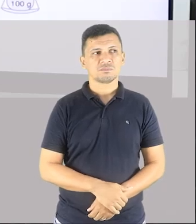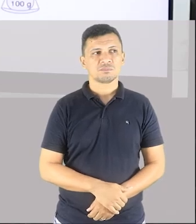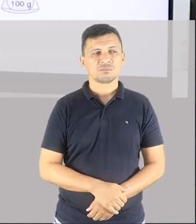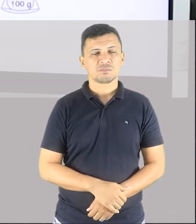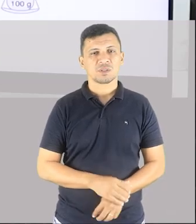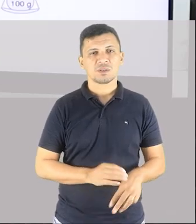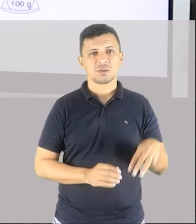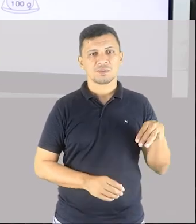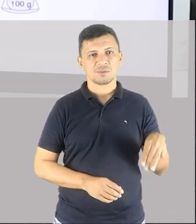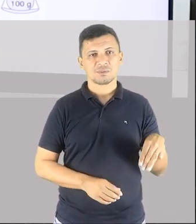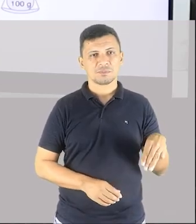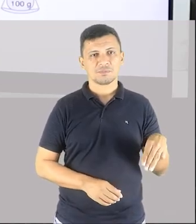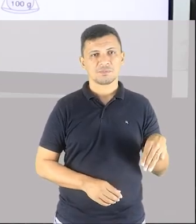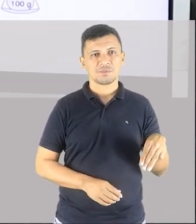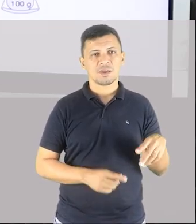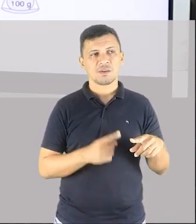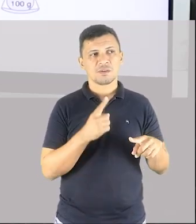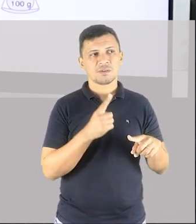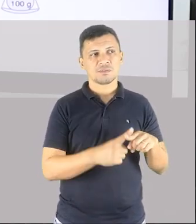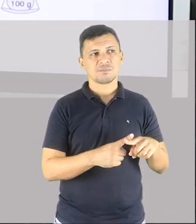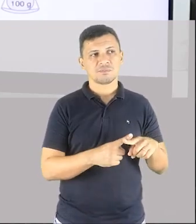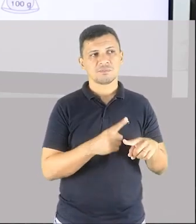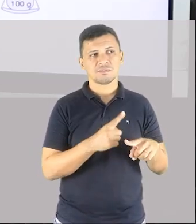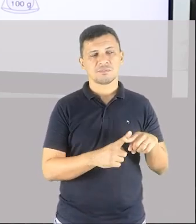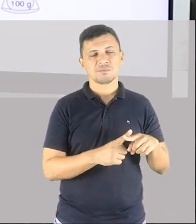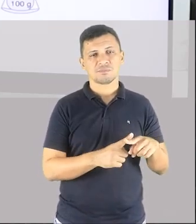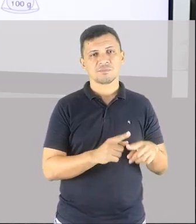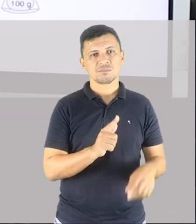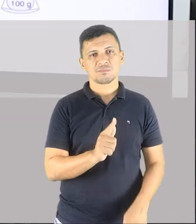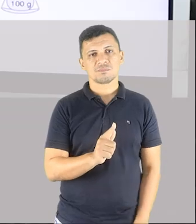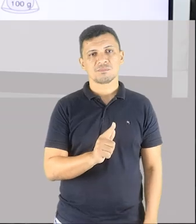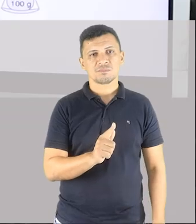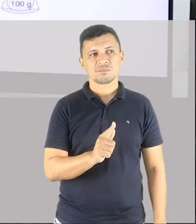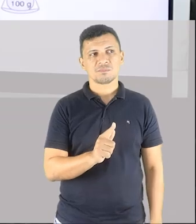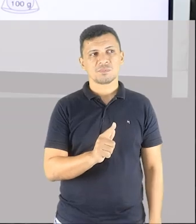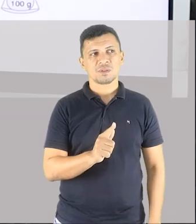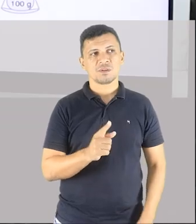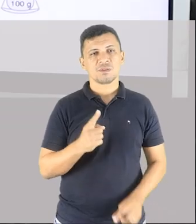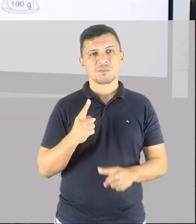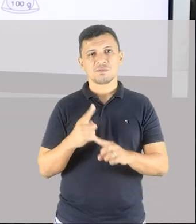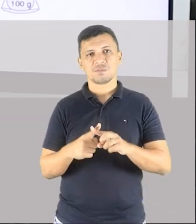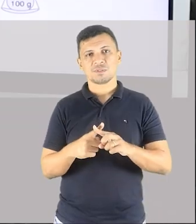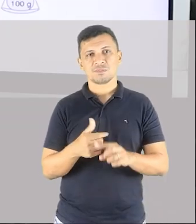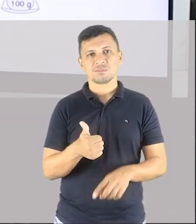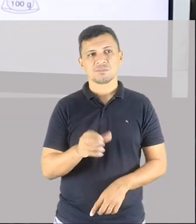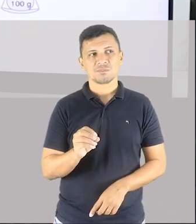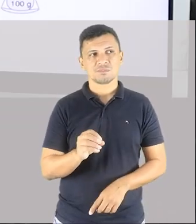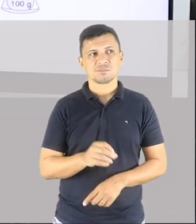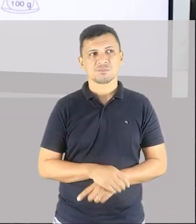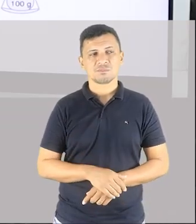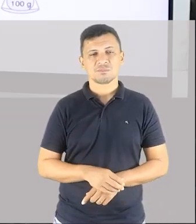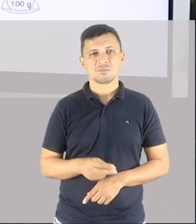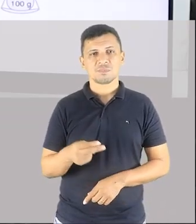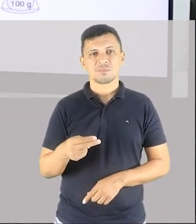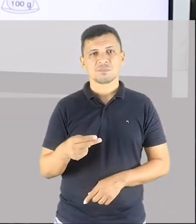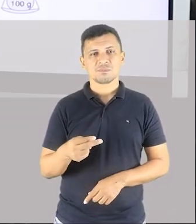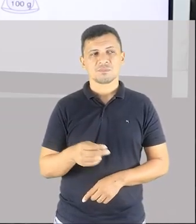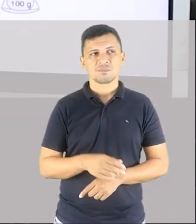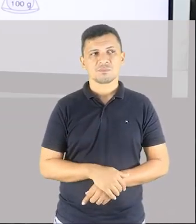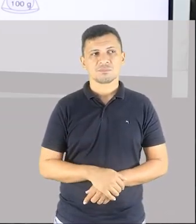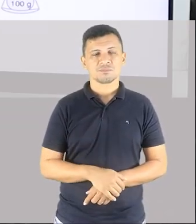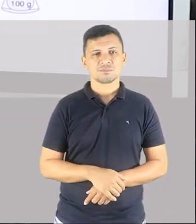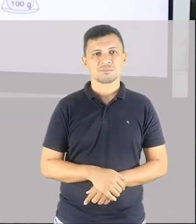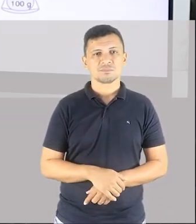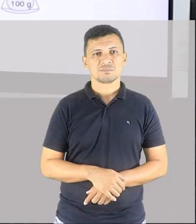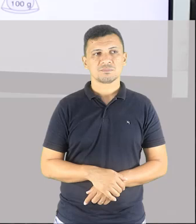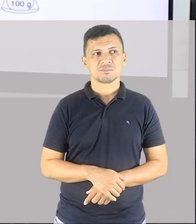massa da fruta vezes a aceleração da gravidade. Isso aqui vezes 10, que é igual a massa